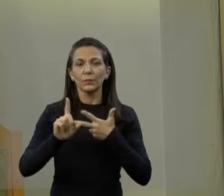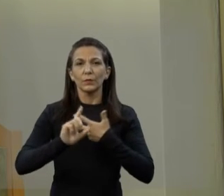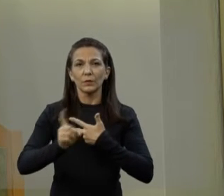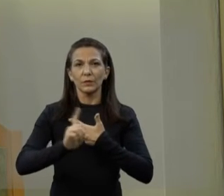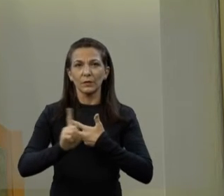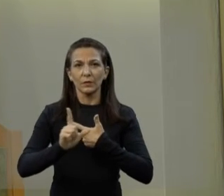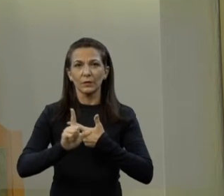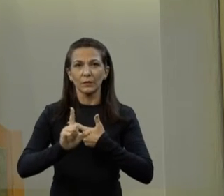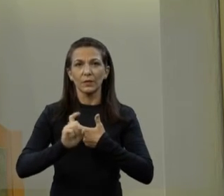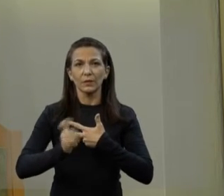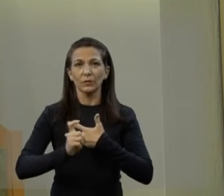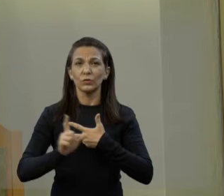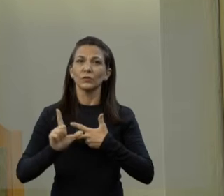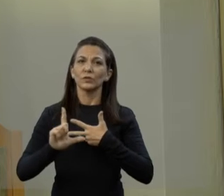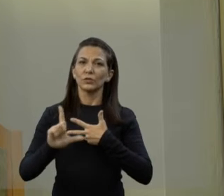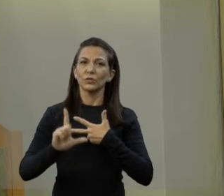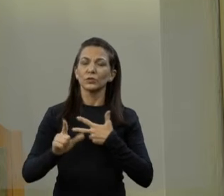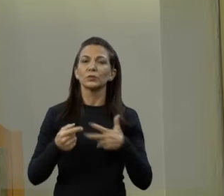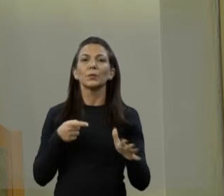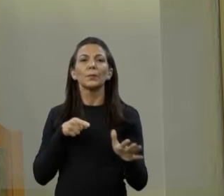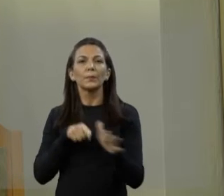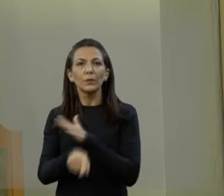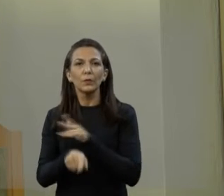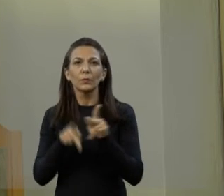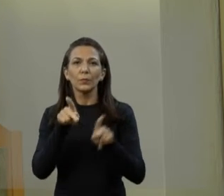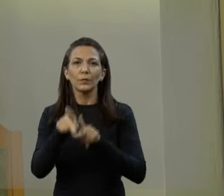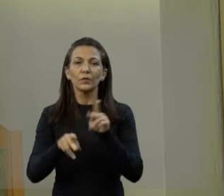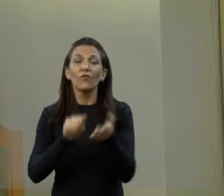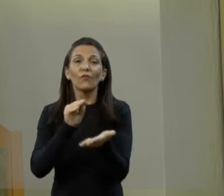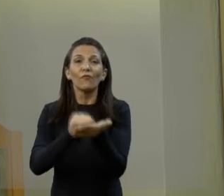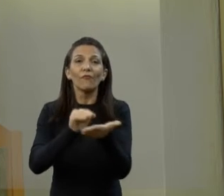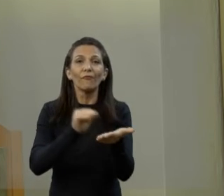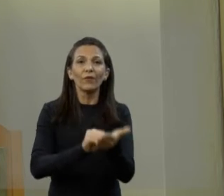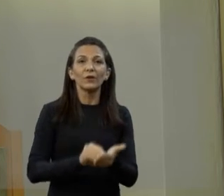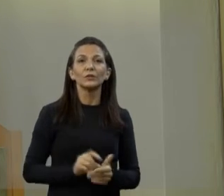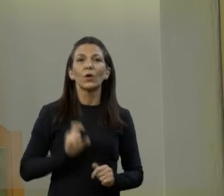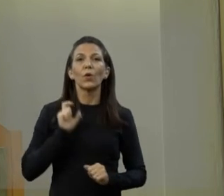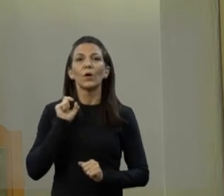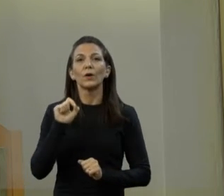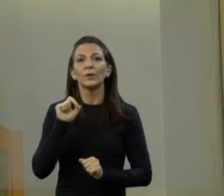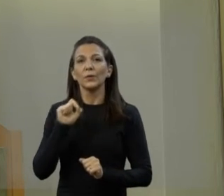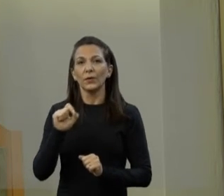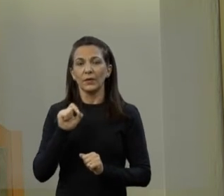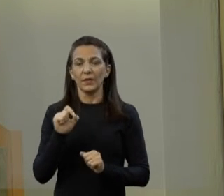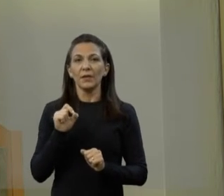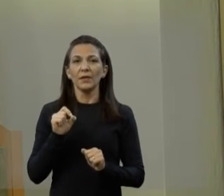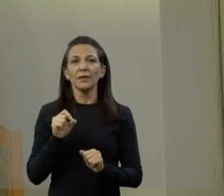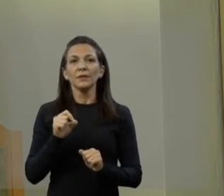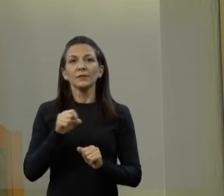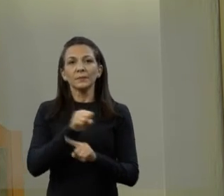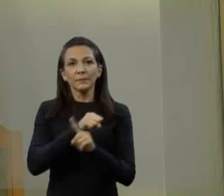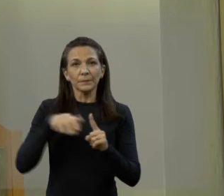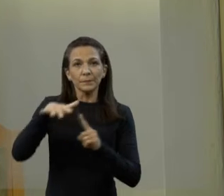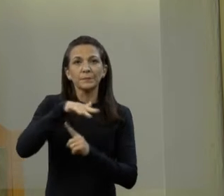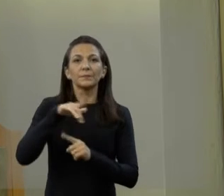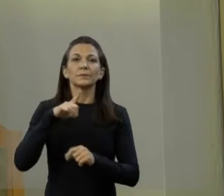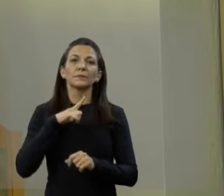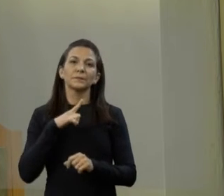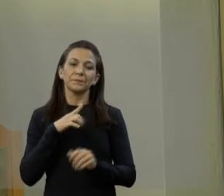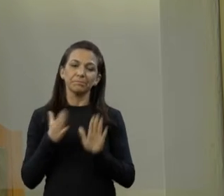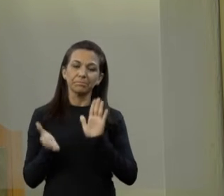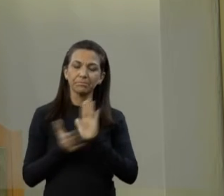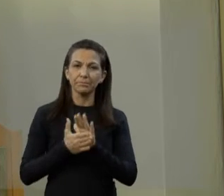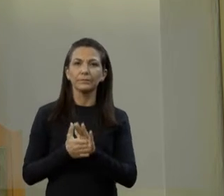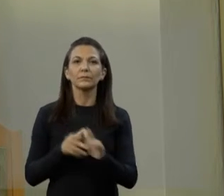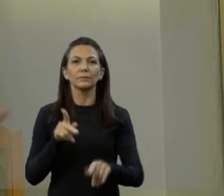quando a gente pergunta para a população O que que está faltando para esses recortes sociais na sociedade tá aqui